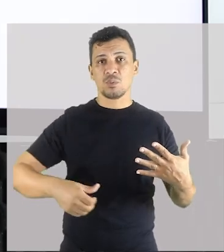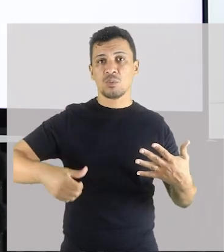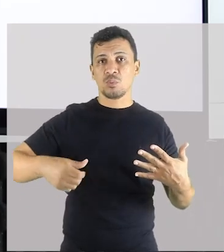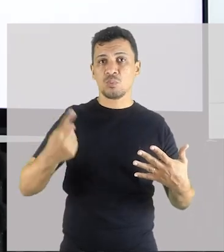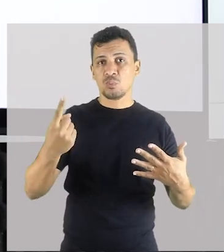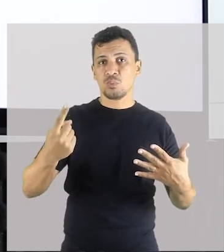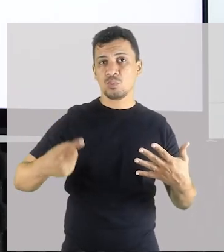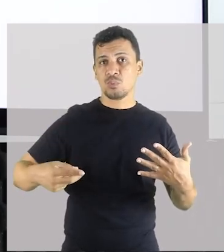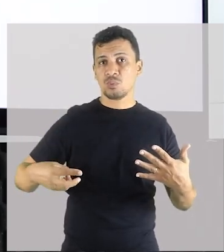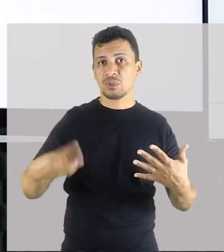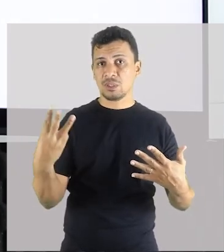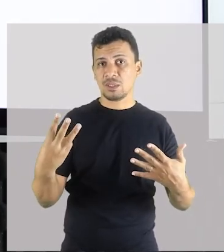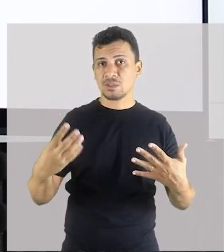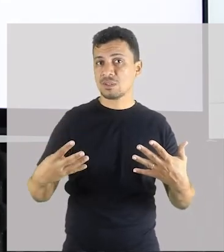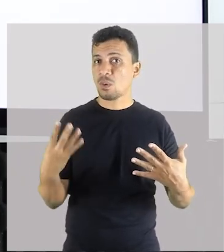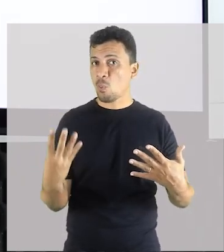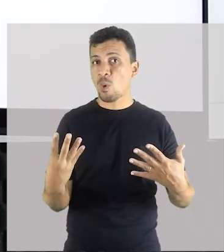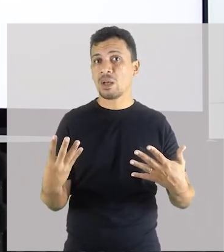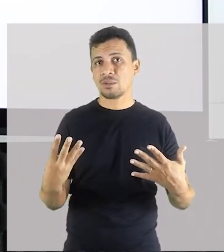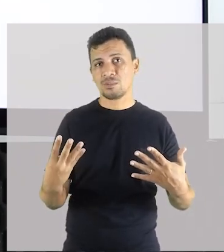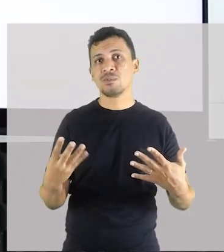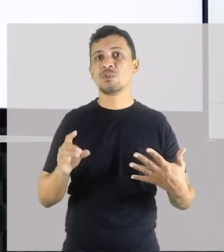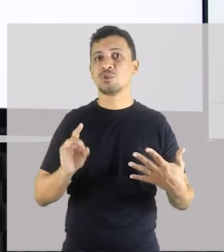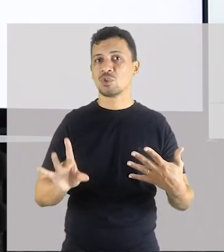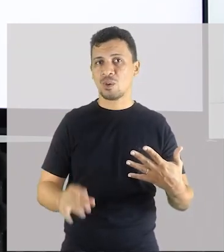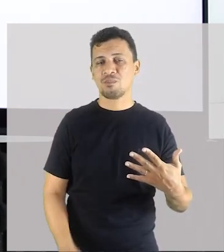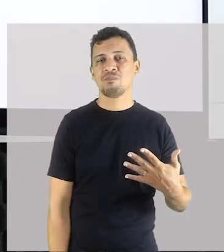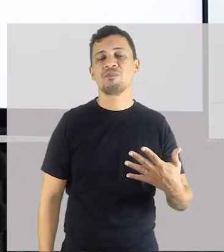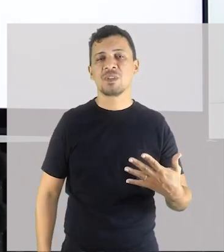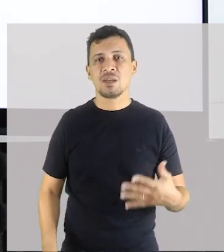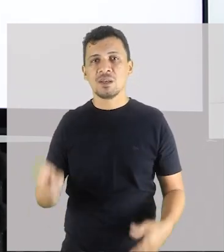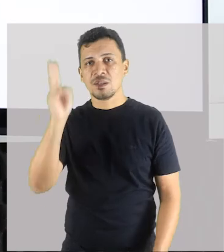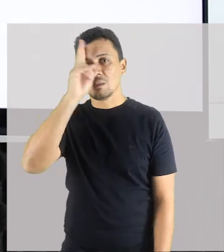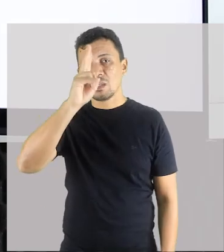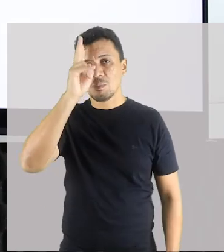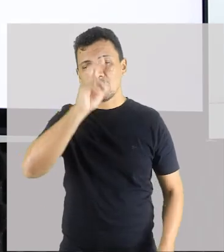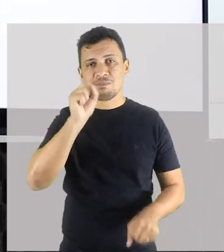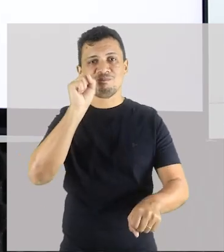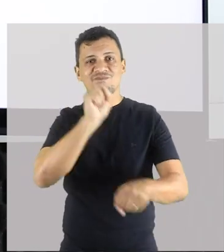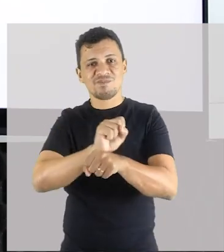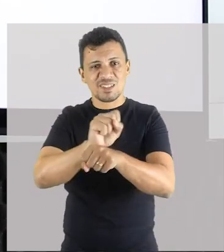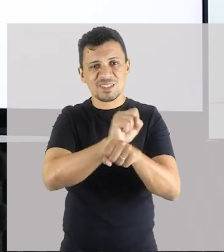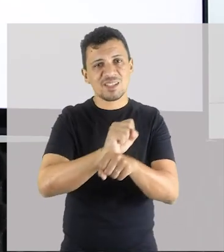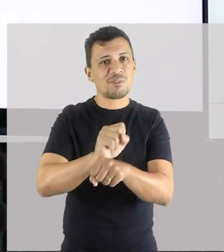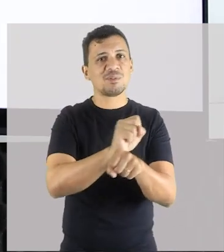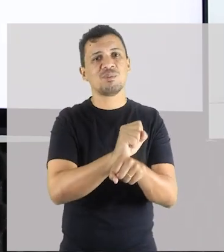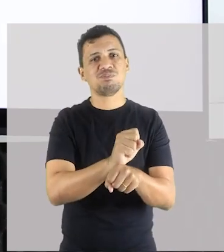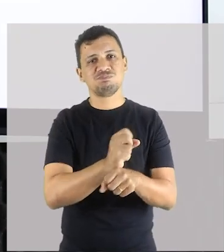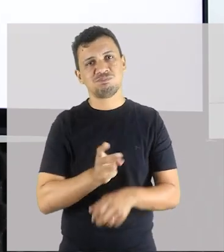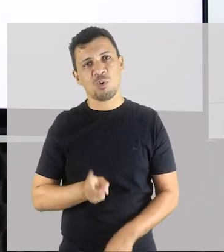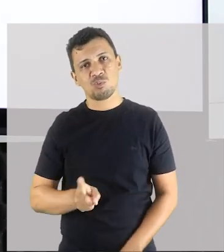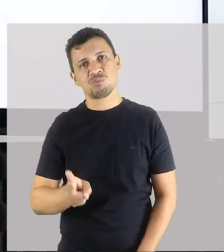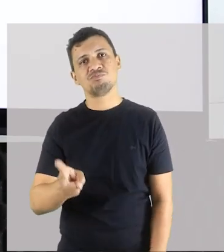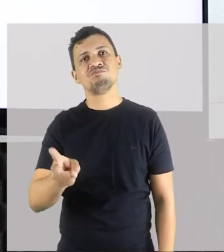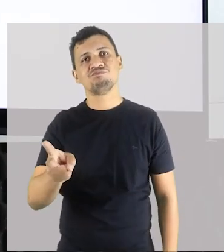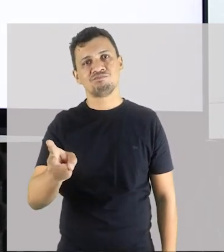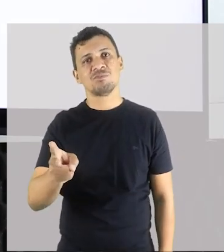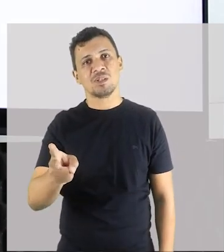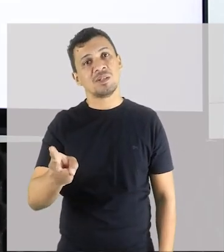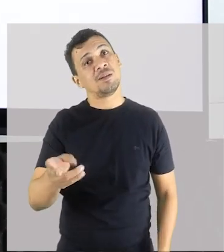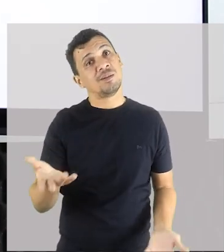e 4 apenas. Tá? Lembrar que a escravidão continuou, mesmo dentro desse processo